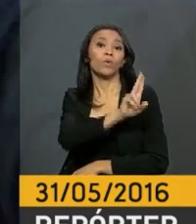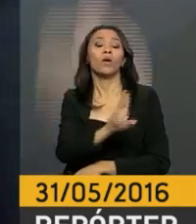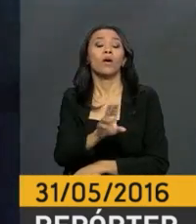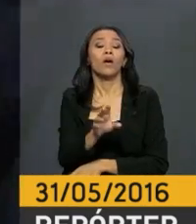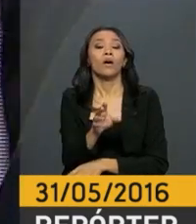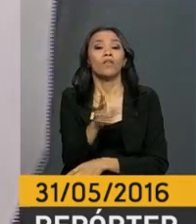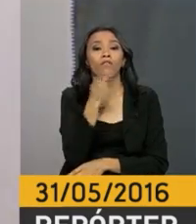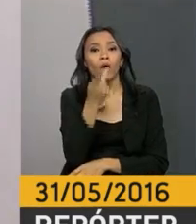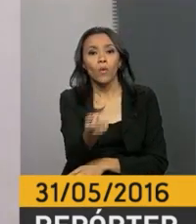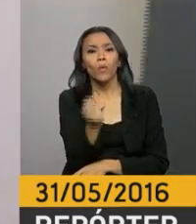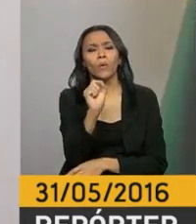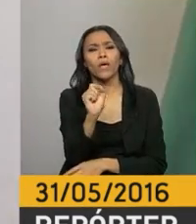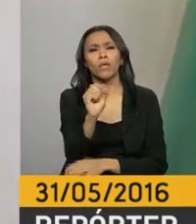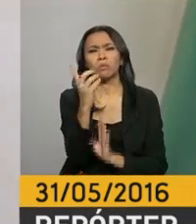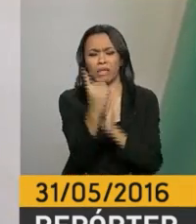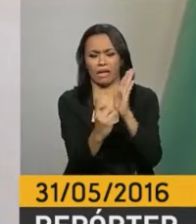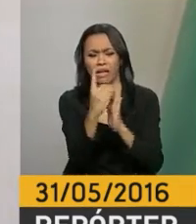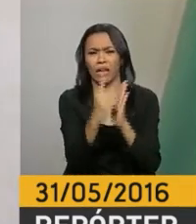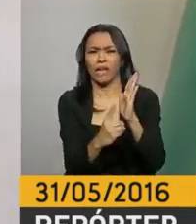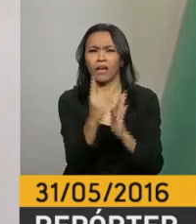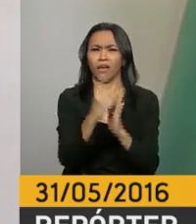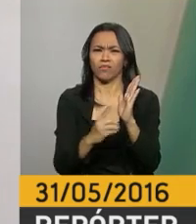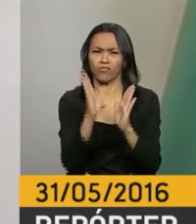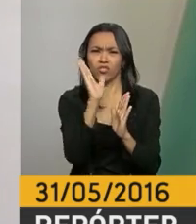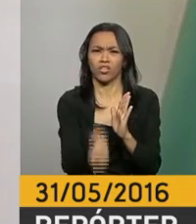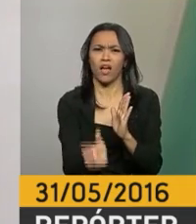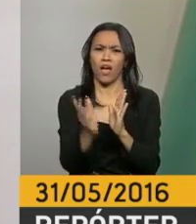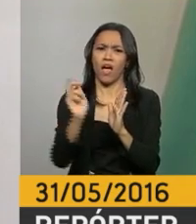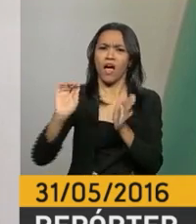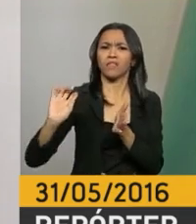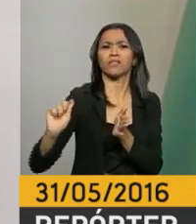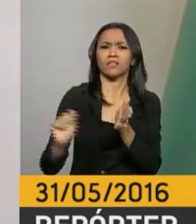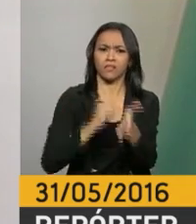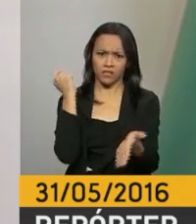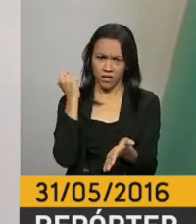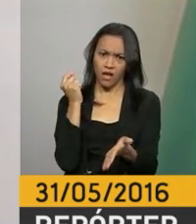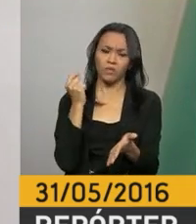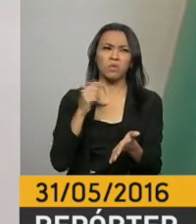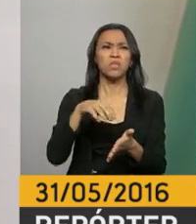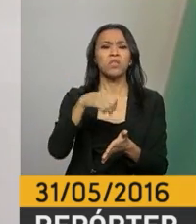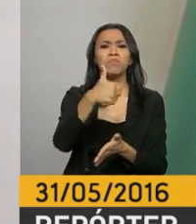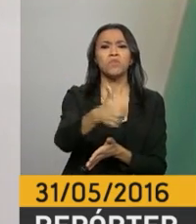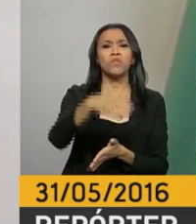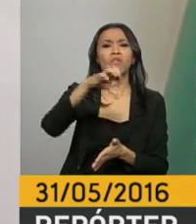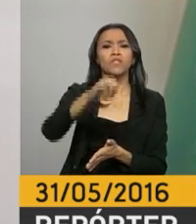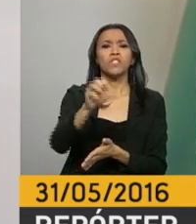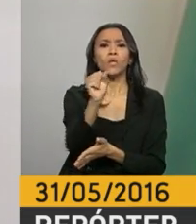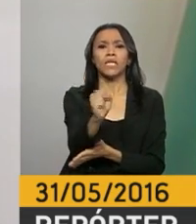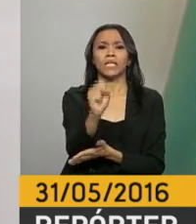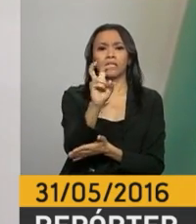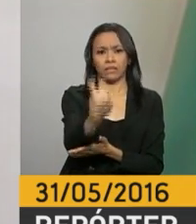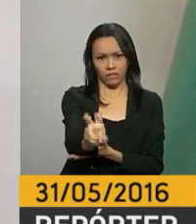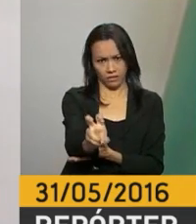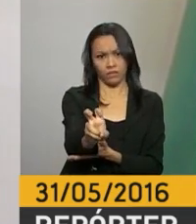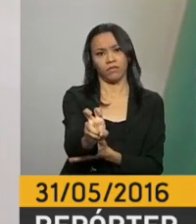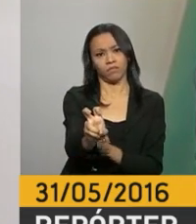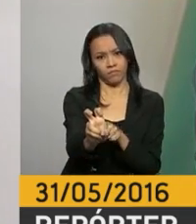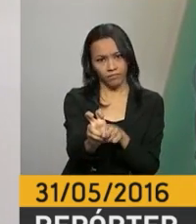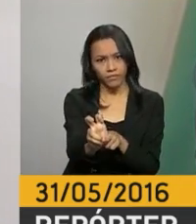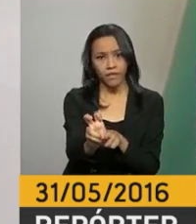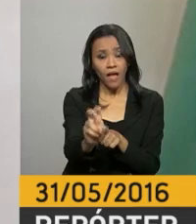trazem o decreto que foi assinado pelo governador Montoro em 1985, foi precisamente